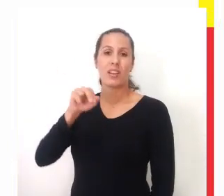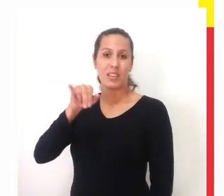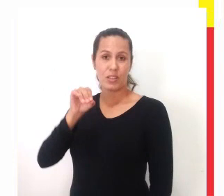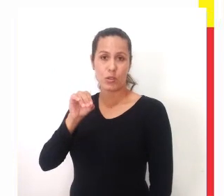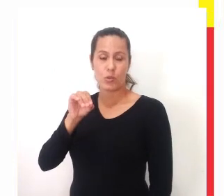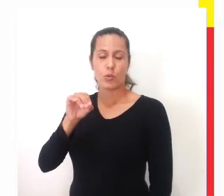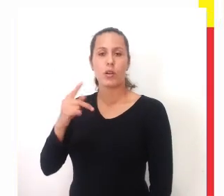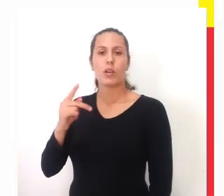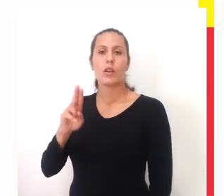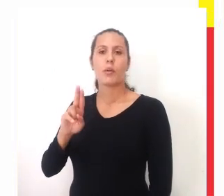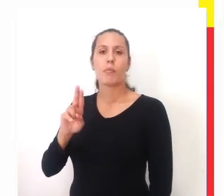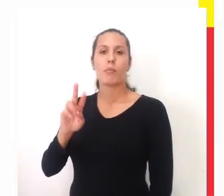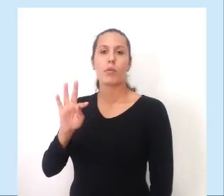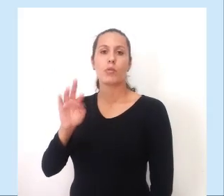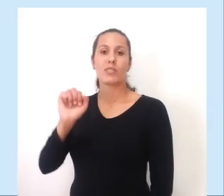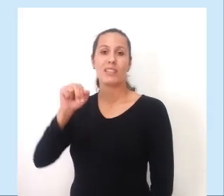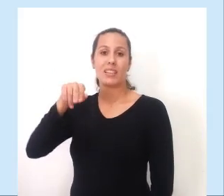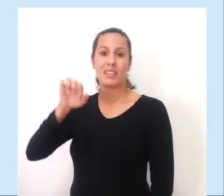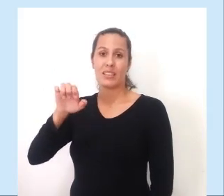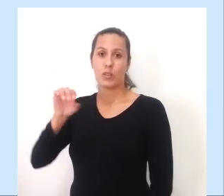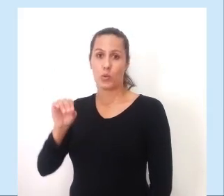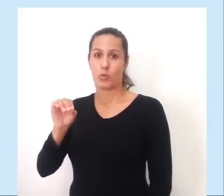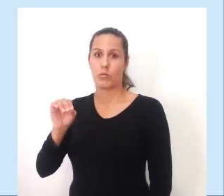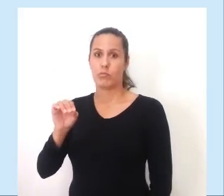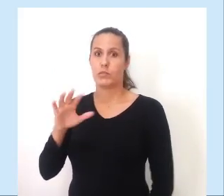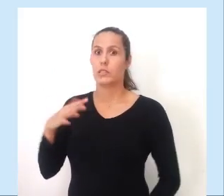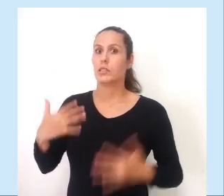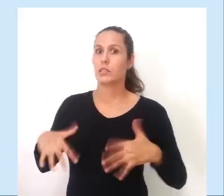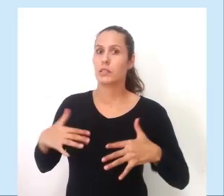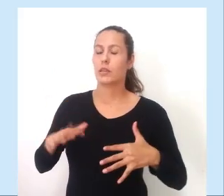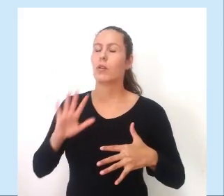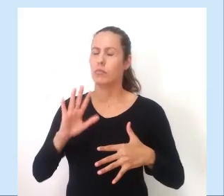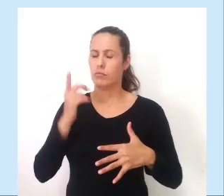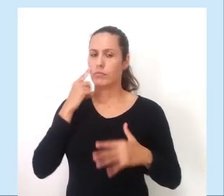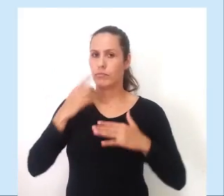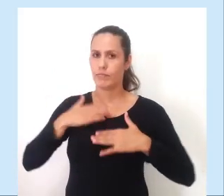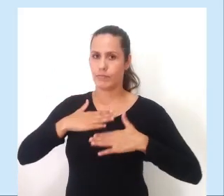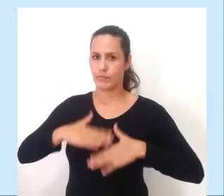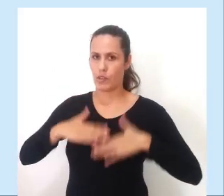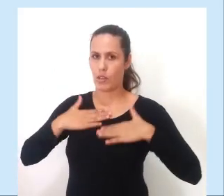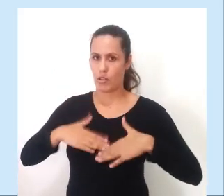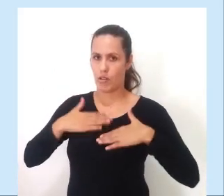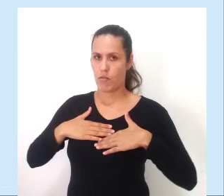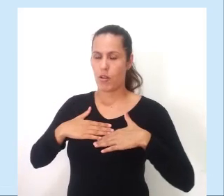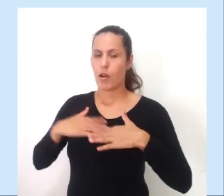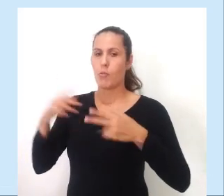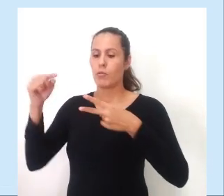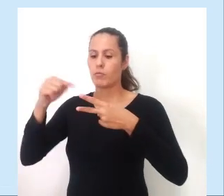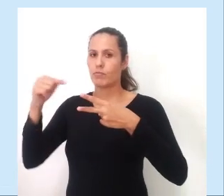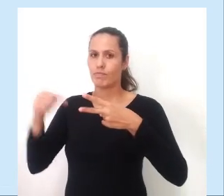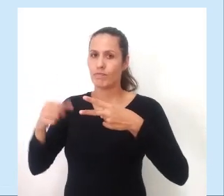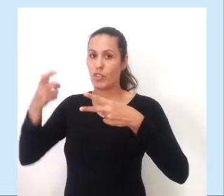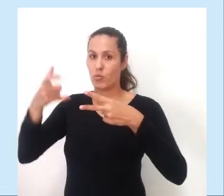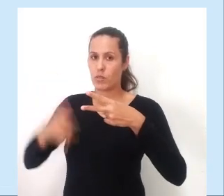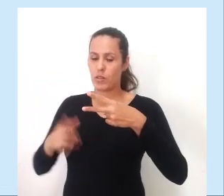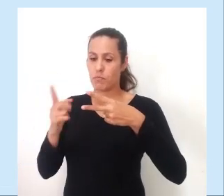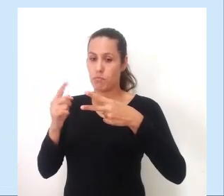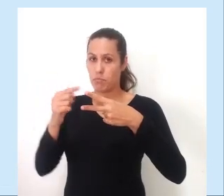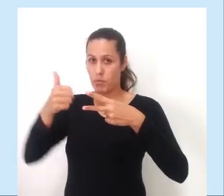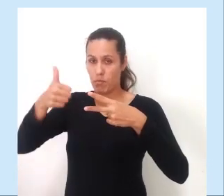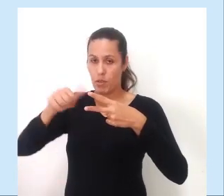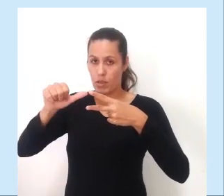urânio e plutônio. Ok? Vamos lá. Vamos falar um pouquinho sobre